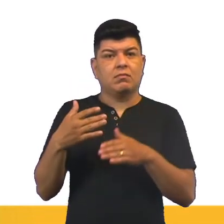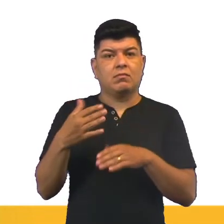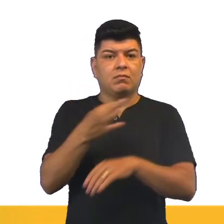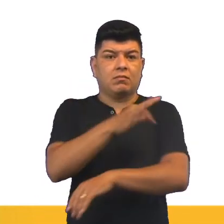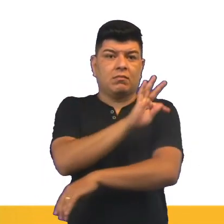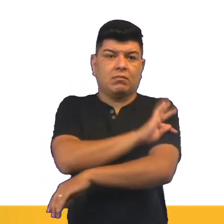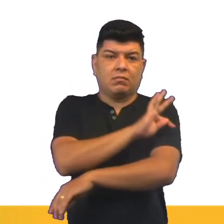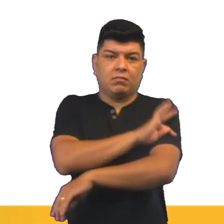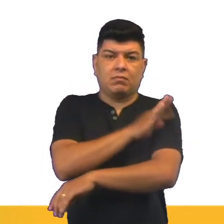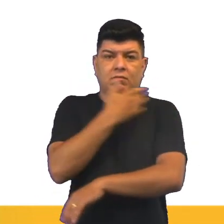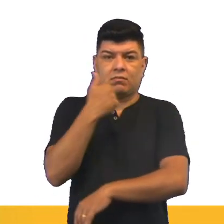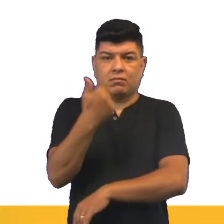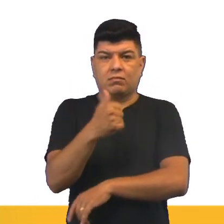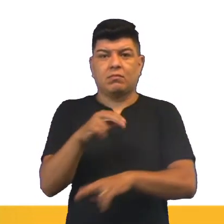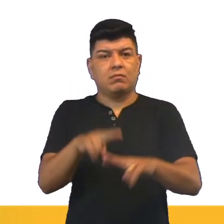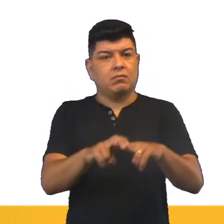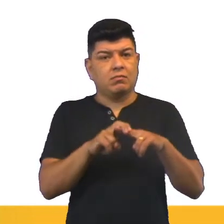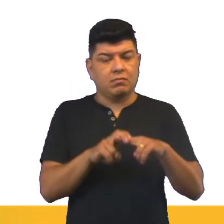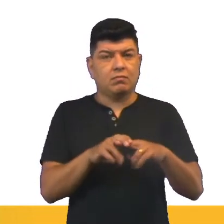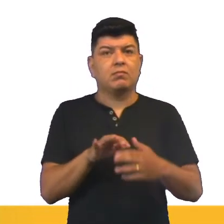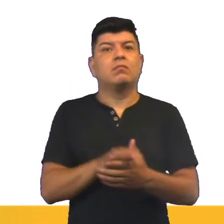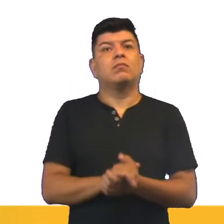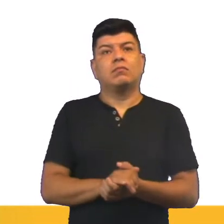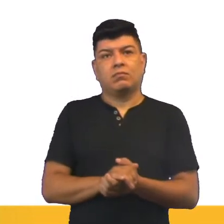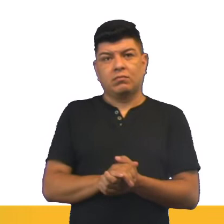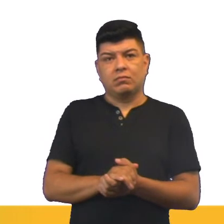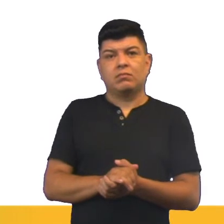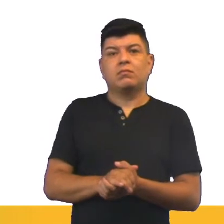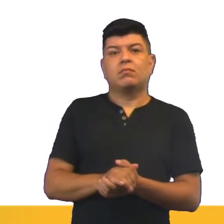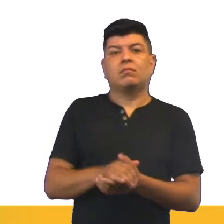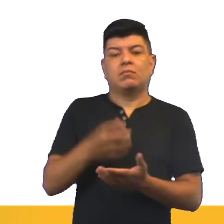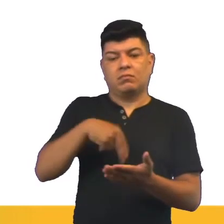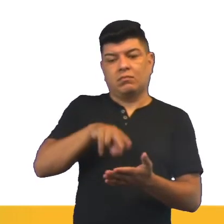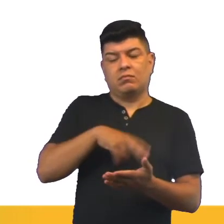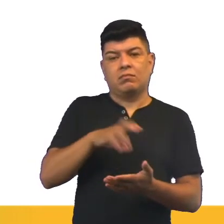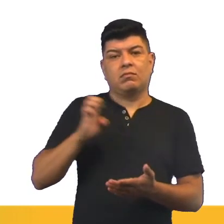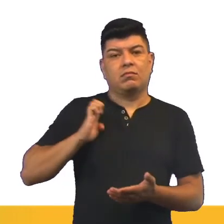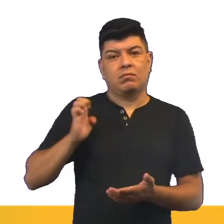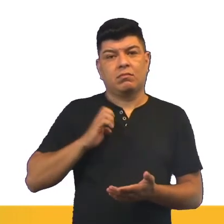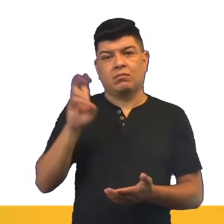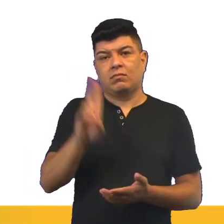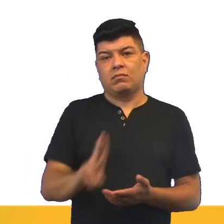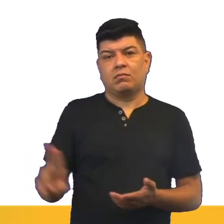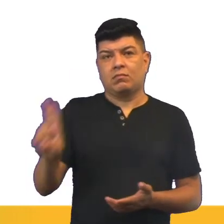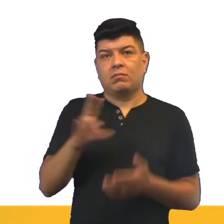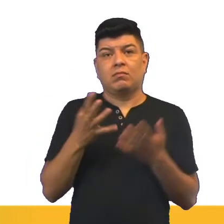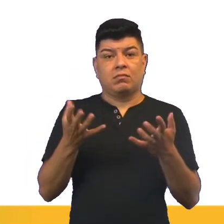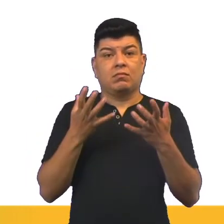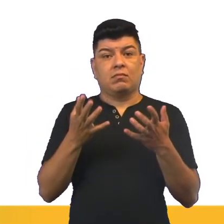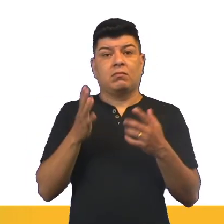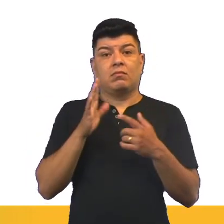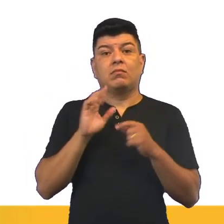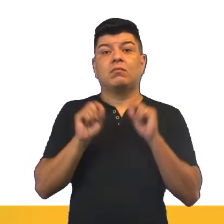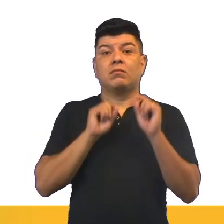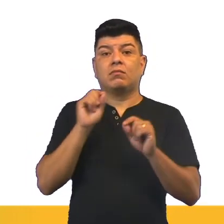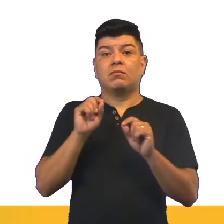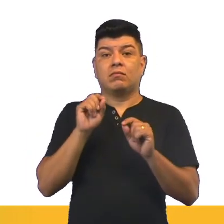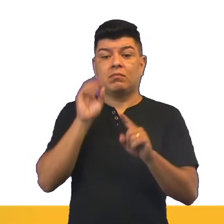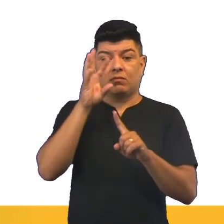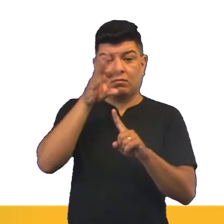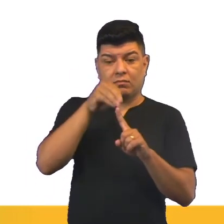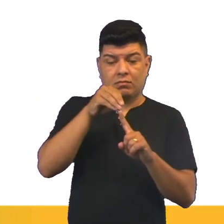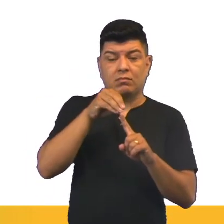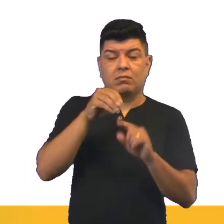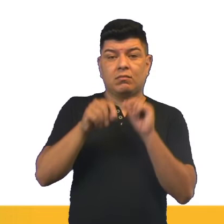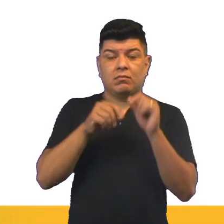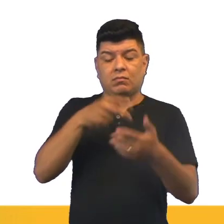técnico apurado. Dessa forma, o termo dança étnica é usado quando se quer enfatizar uma raiz cultural